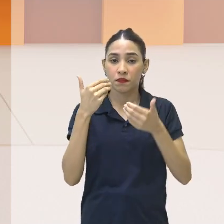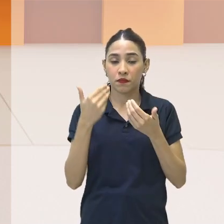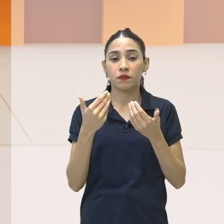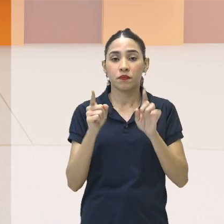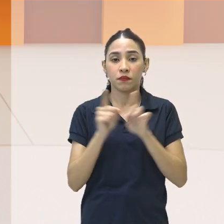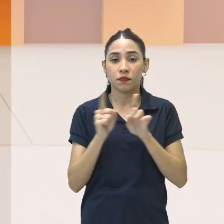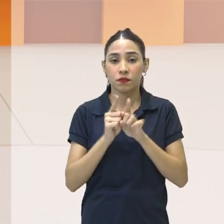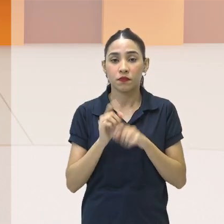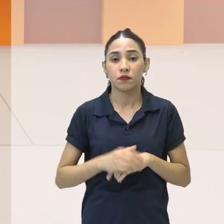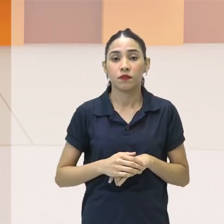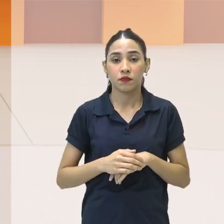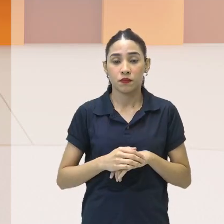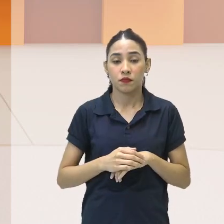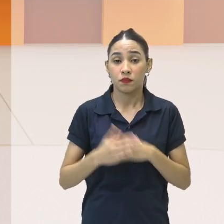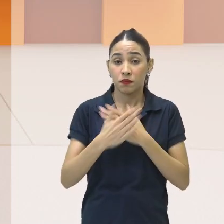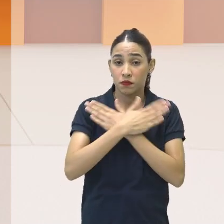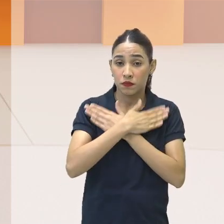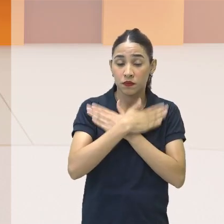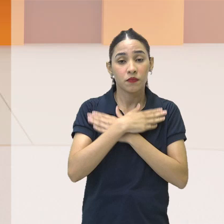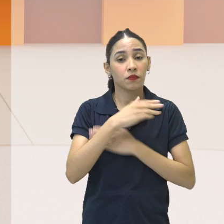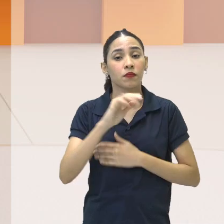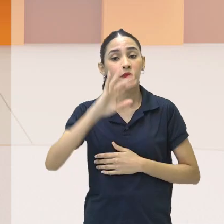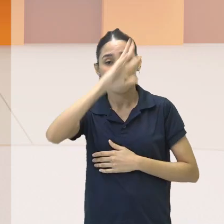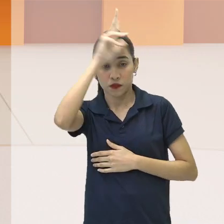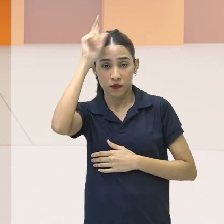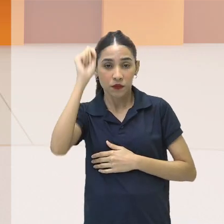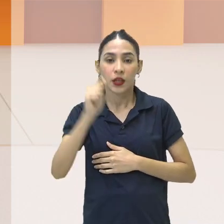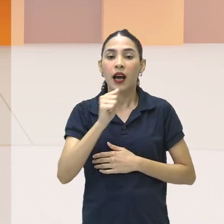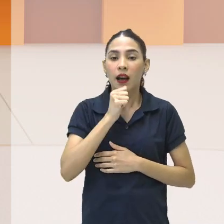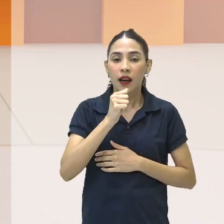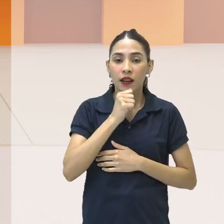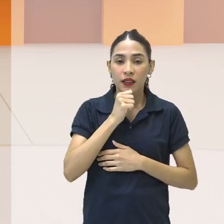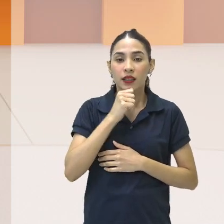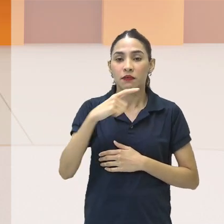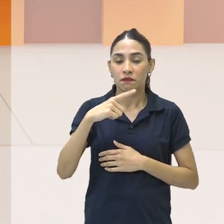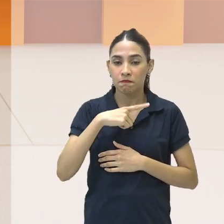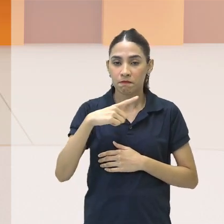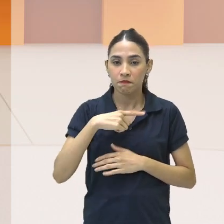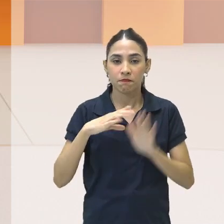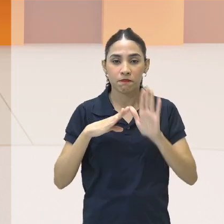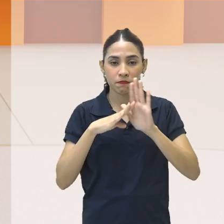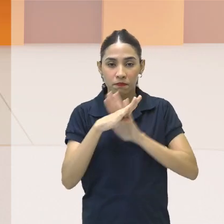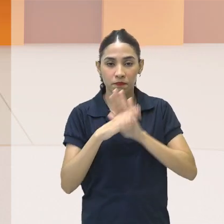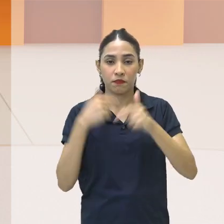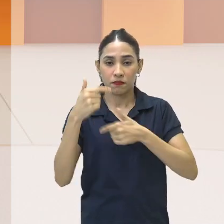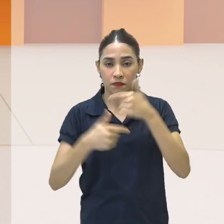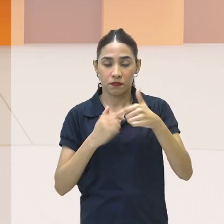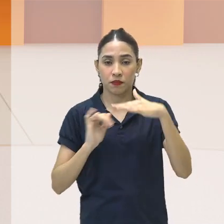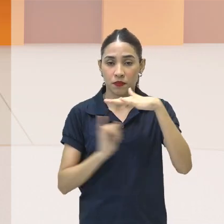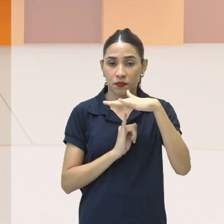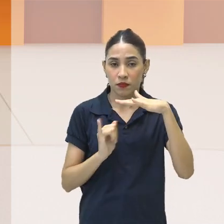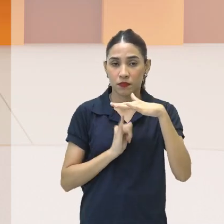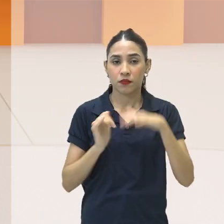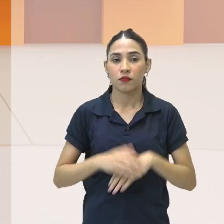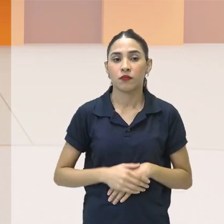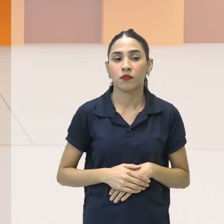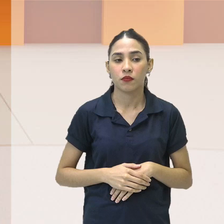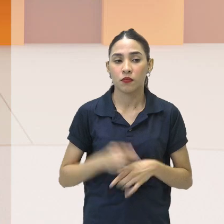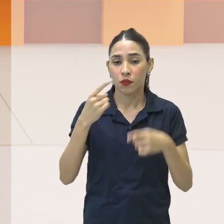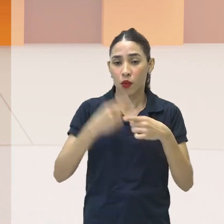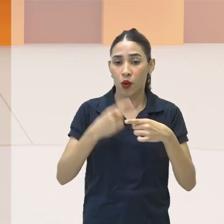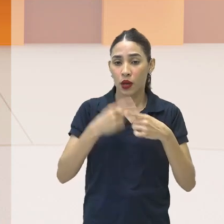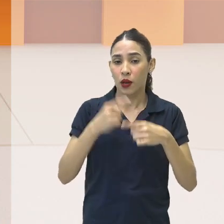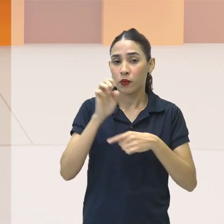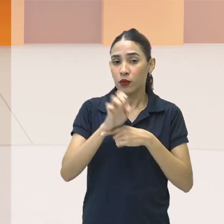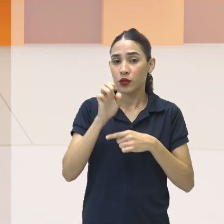desemprego, o Amazonas ele ainda enfrenta um alto nível de trabalho informal, já que o